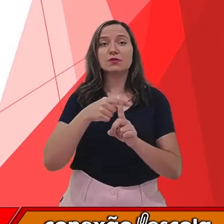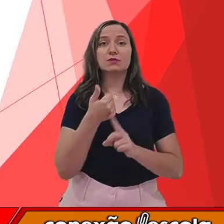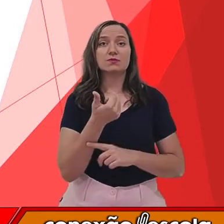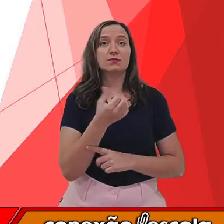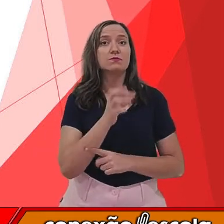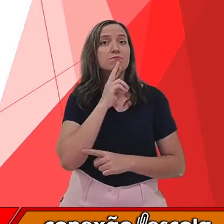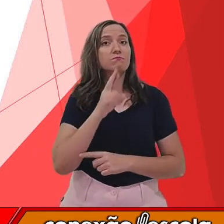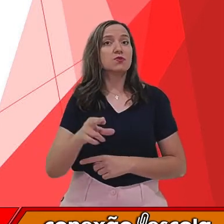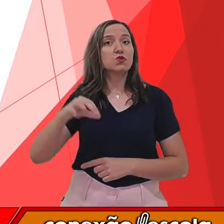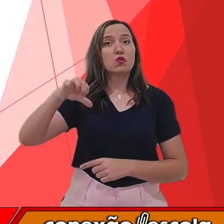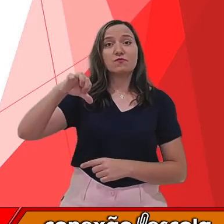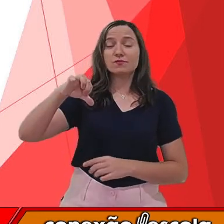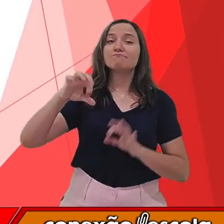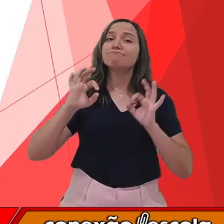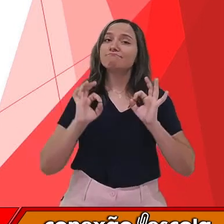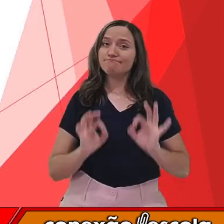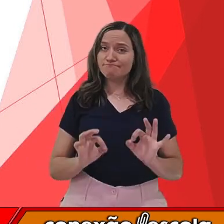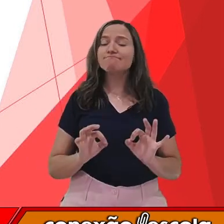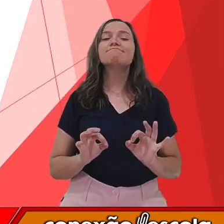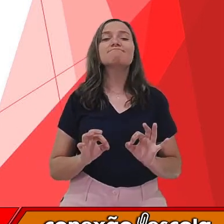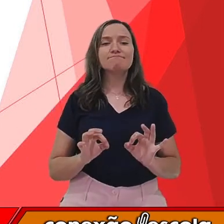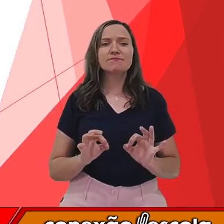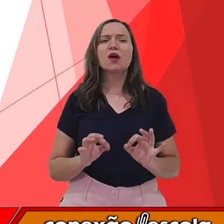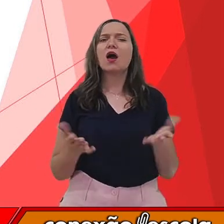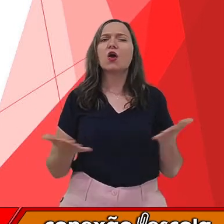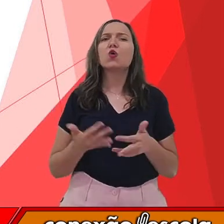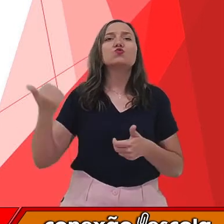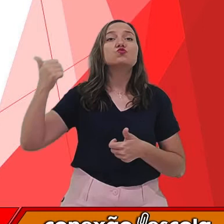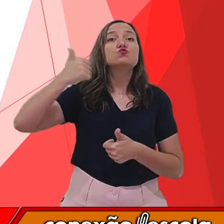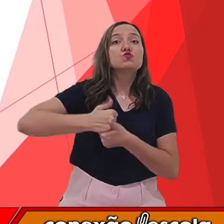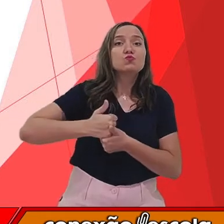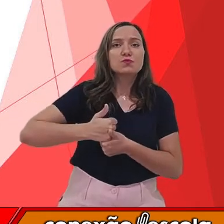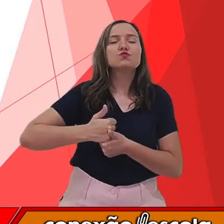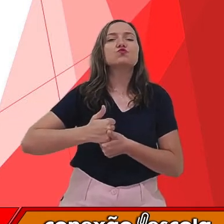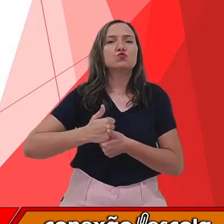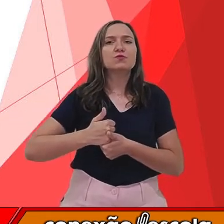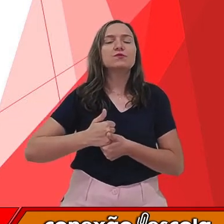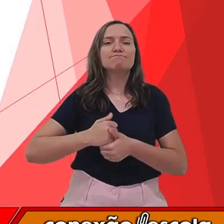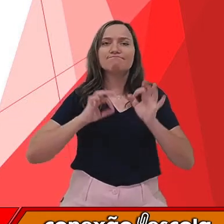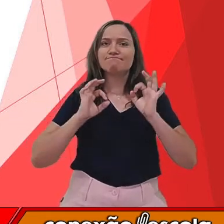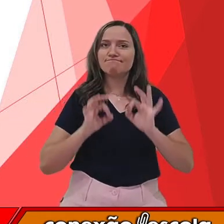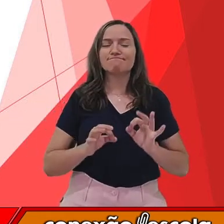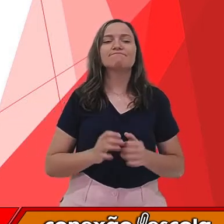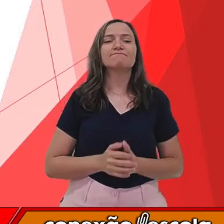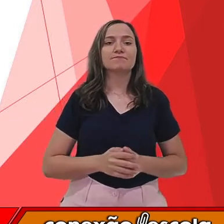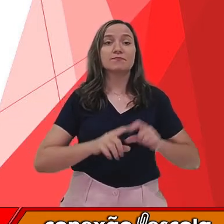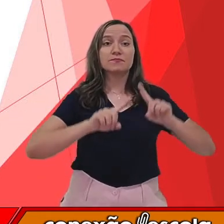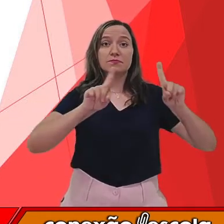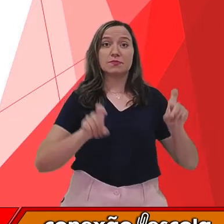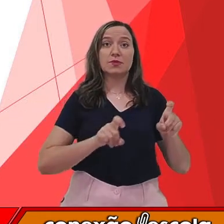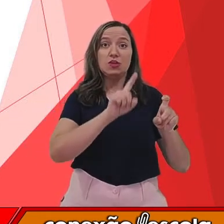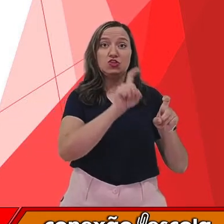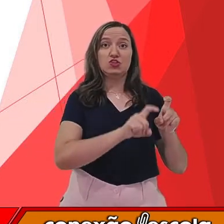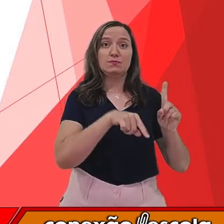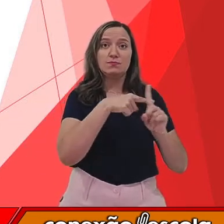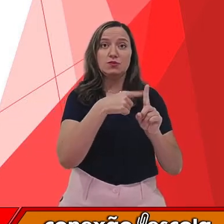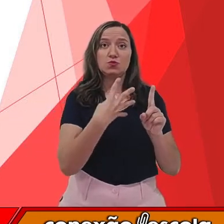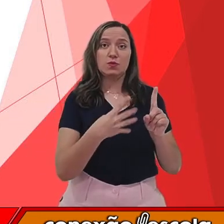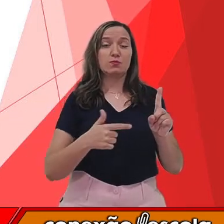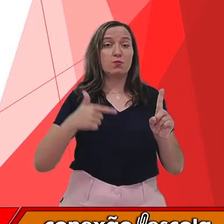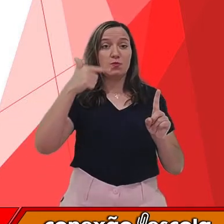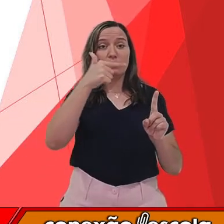16 é o meu produto notável então eu vou substituir pelo meu produto notável x + 4 ao quadrado